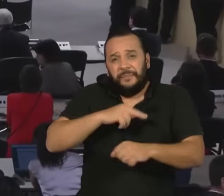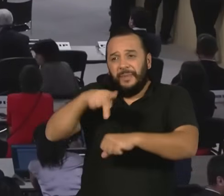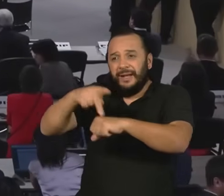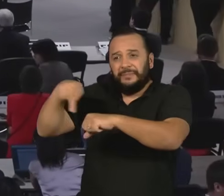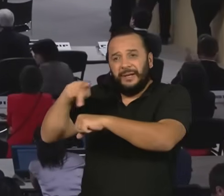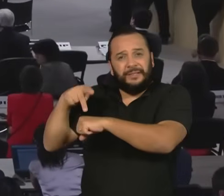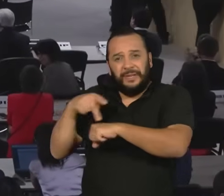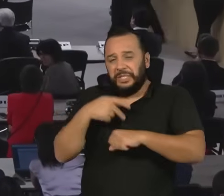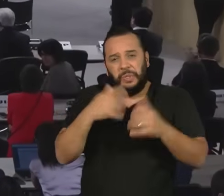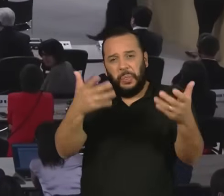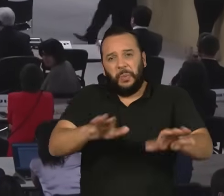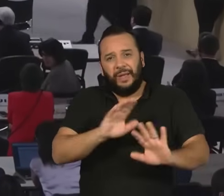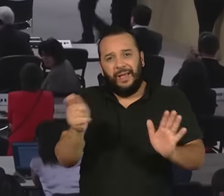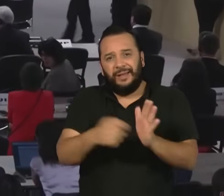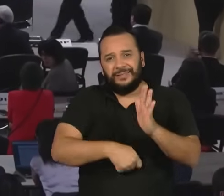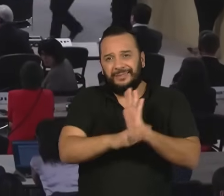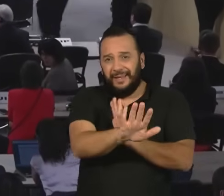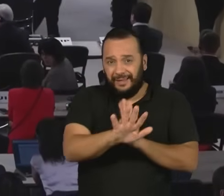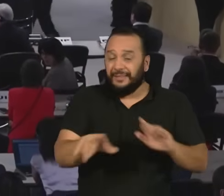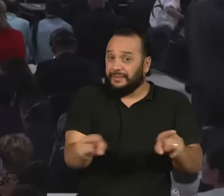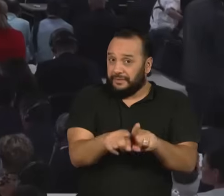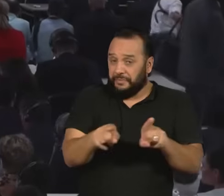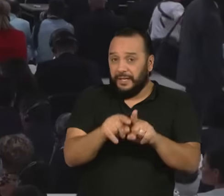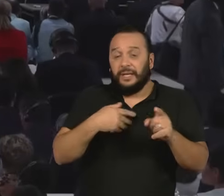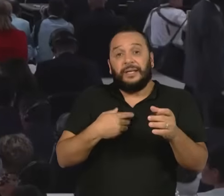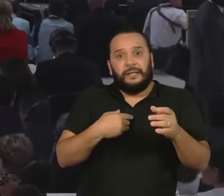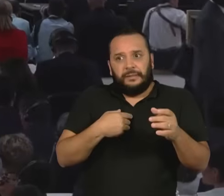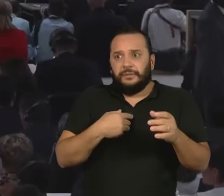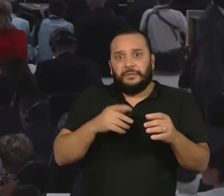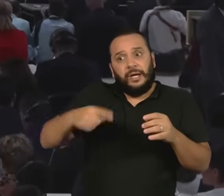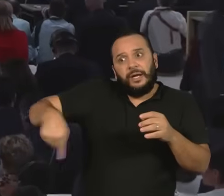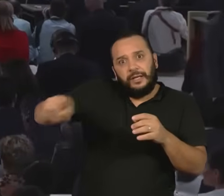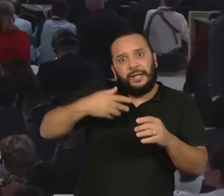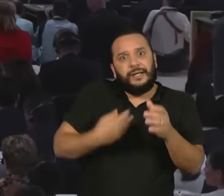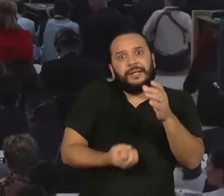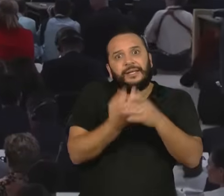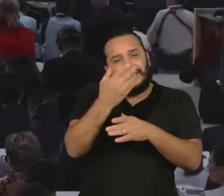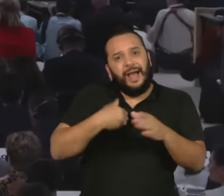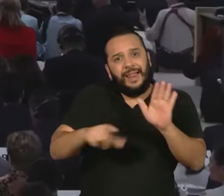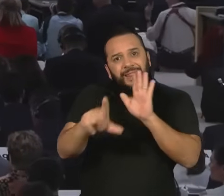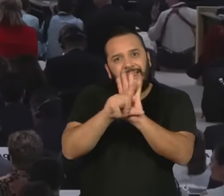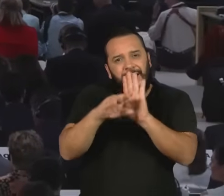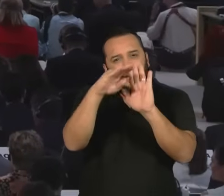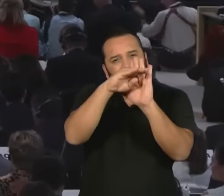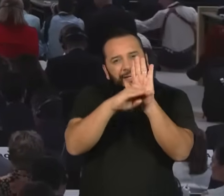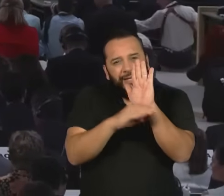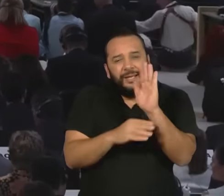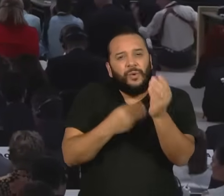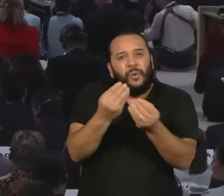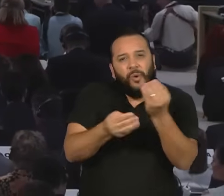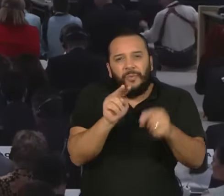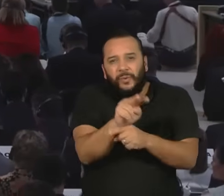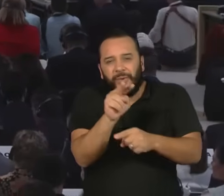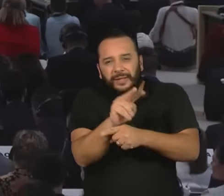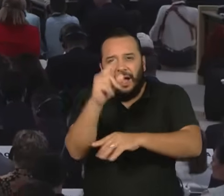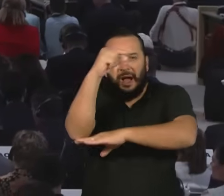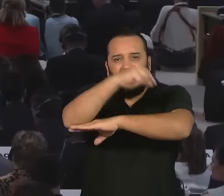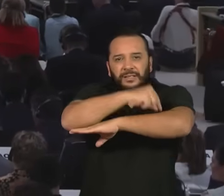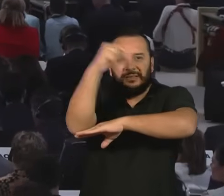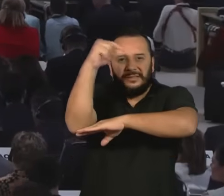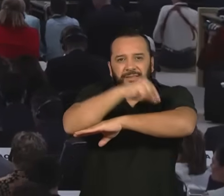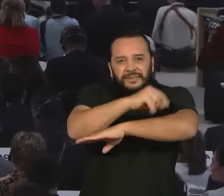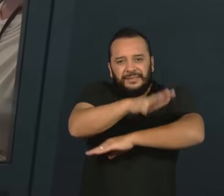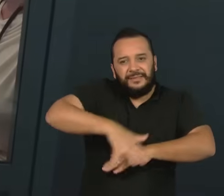Internacional, responsável por elaborar o Código sobre a atividade. A falta de uma declaração mais contundente sobre